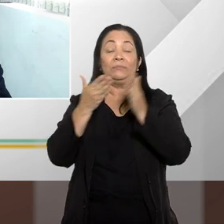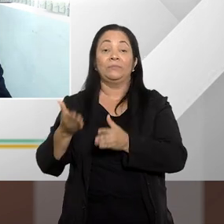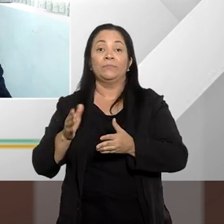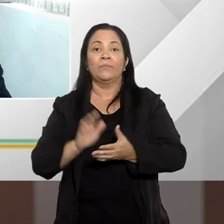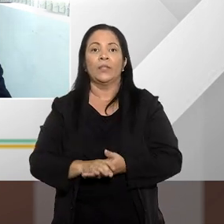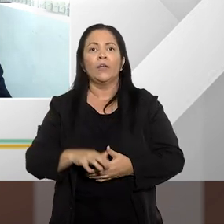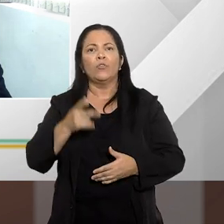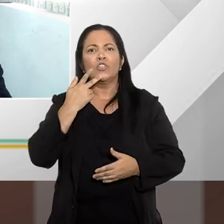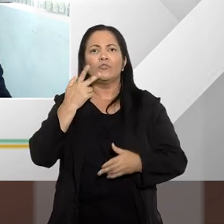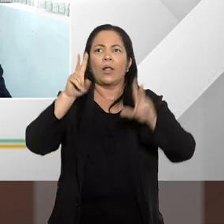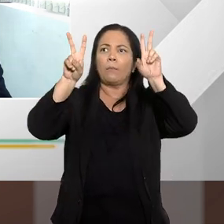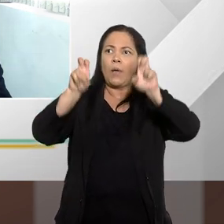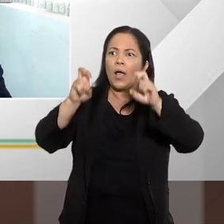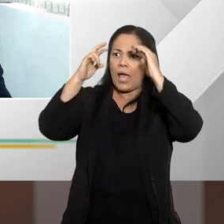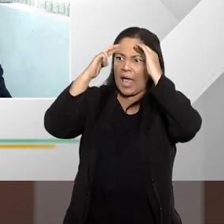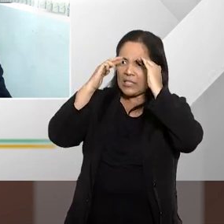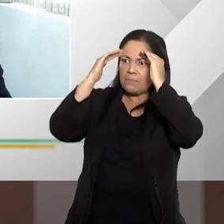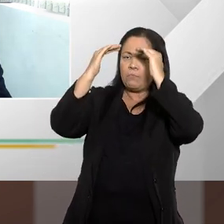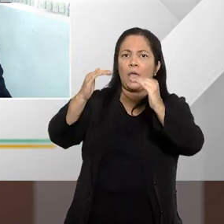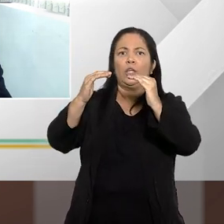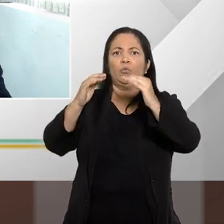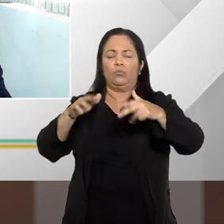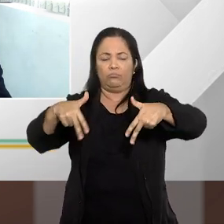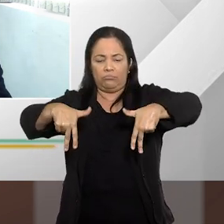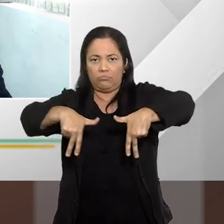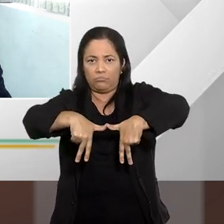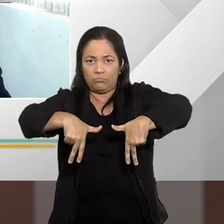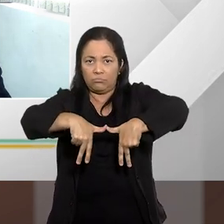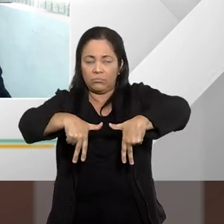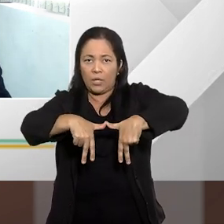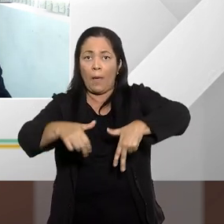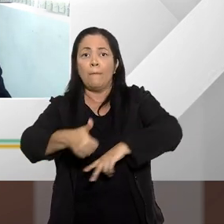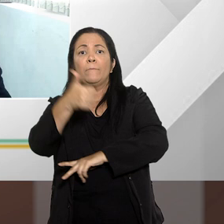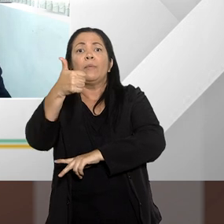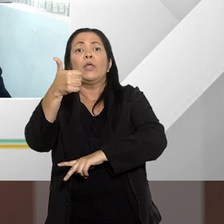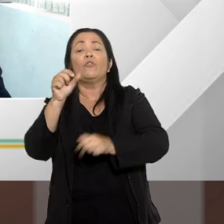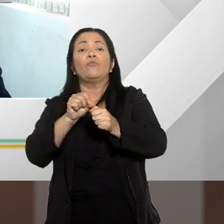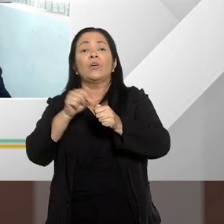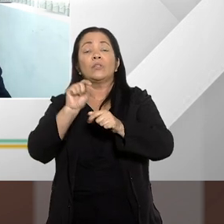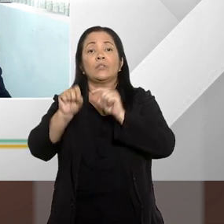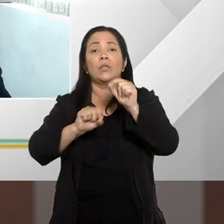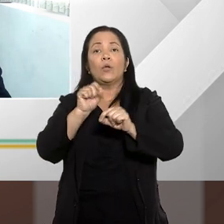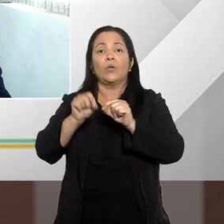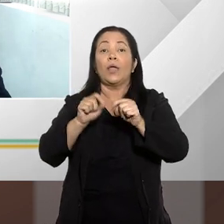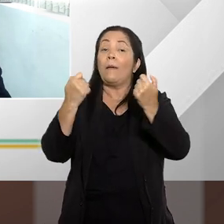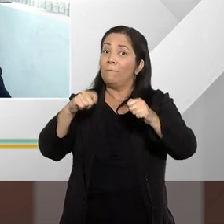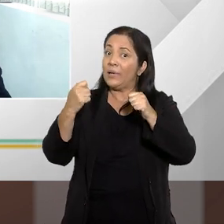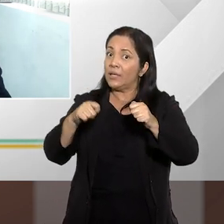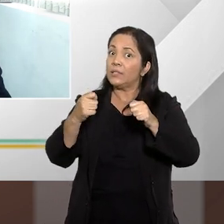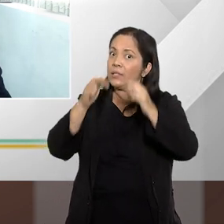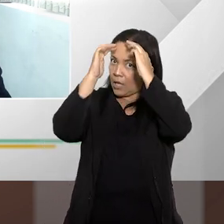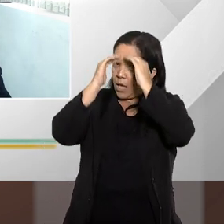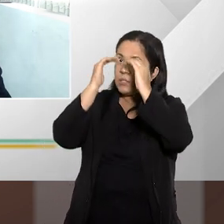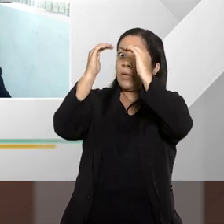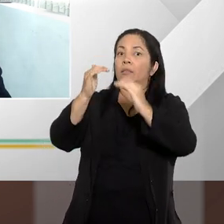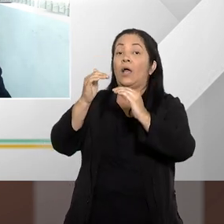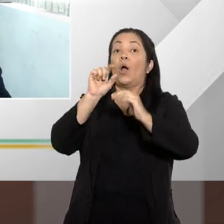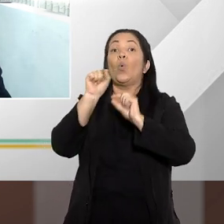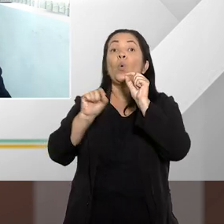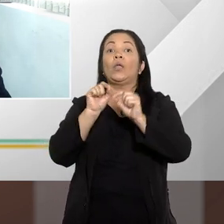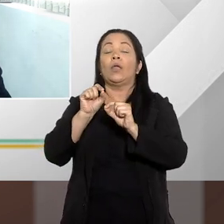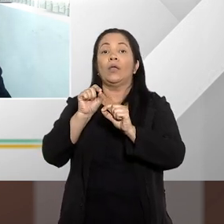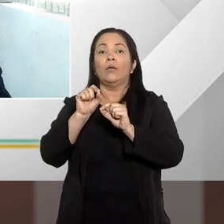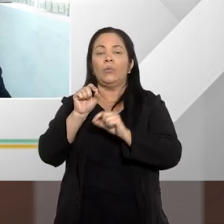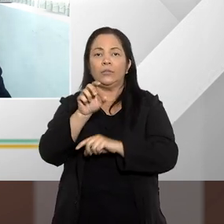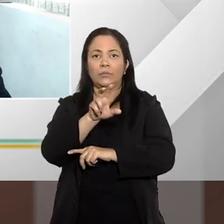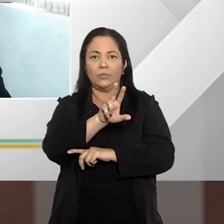em respeito à identidade de gênero, o primeiro passo é garantir o reconhecimento do nome social. E a gente já sabe, né, que é